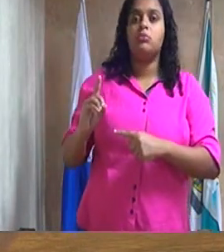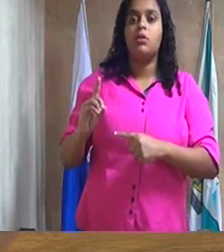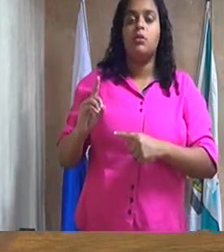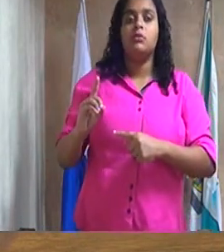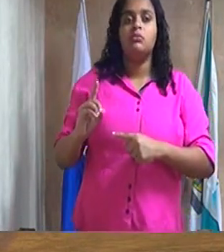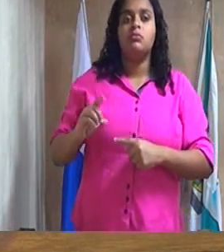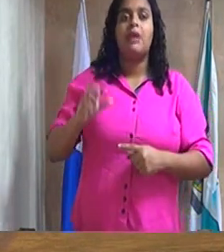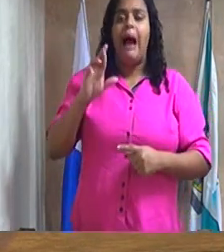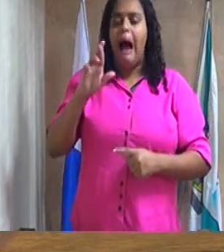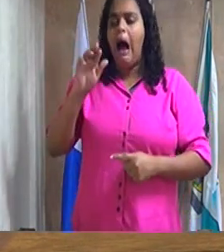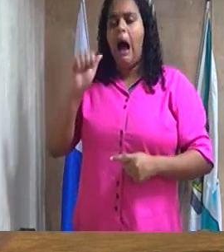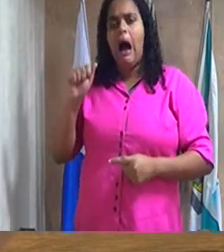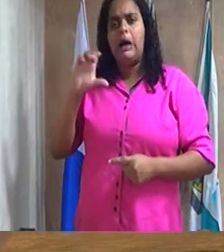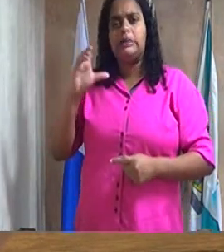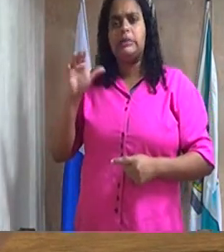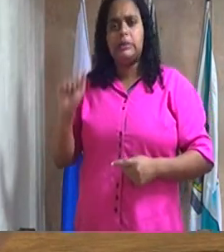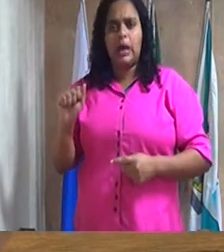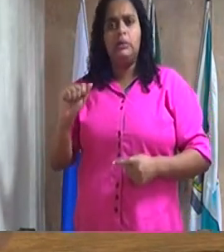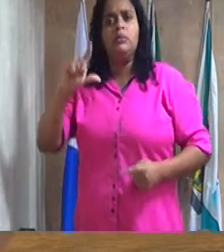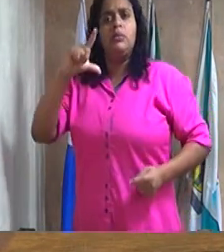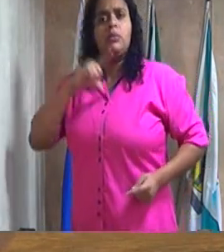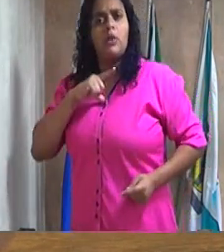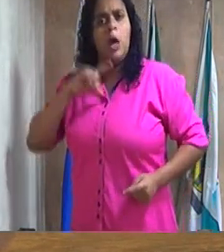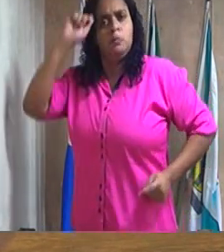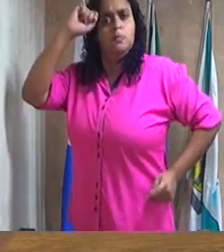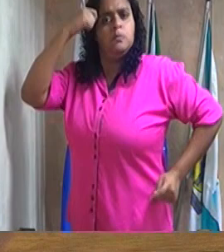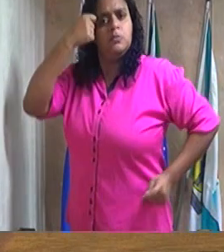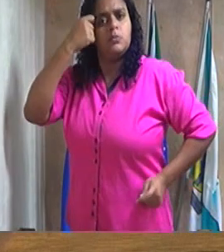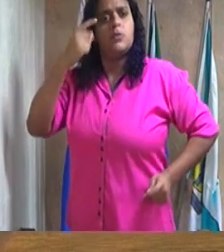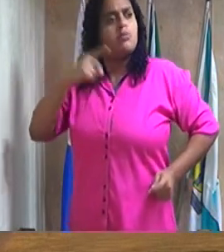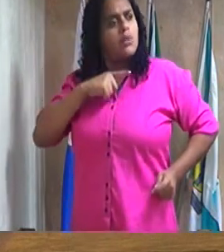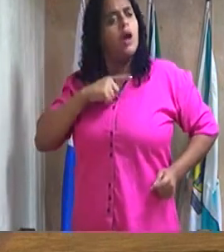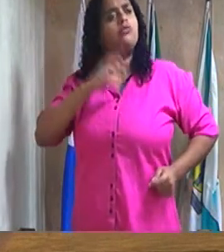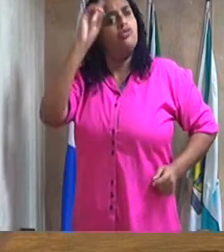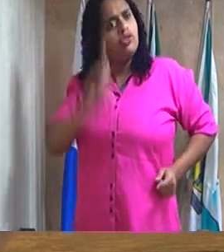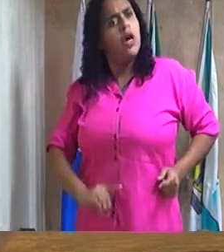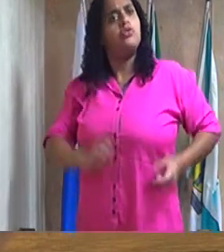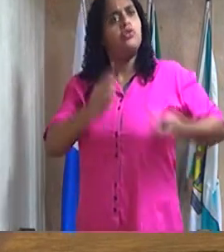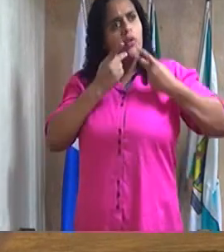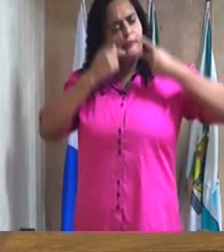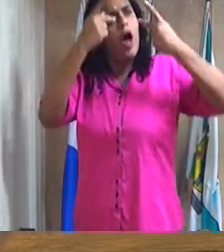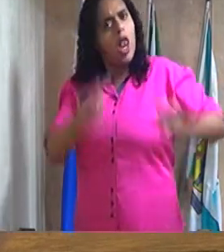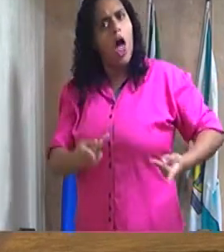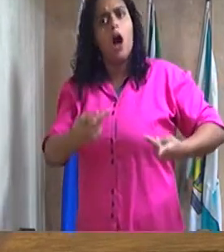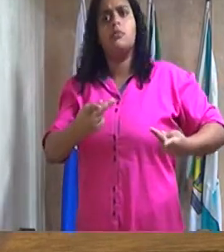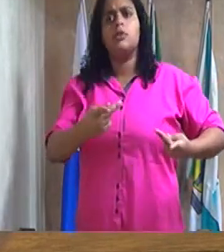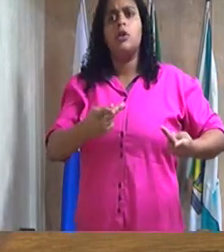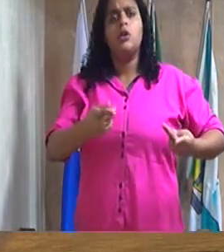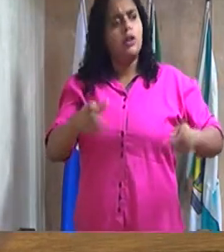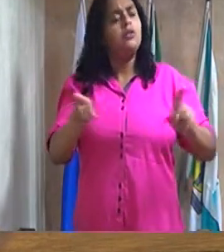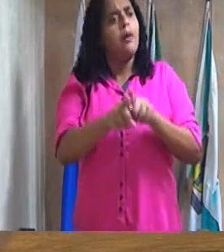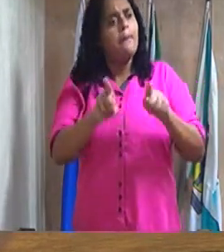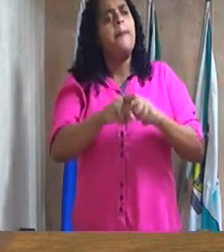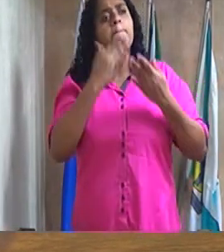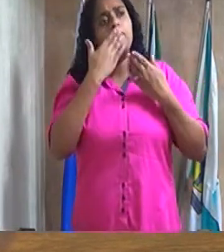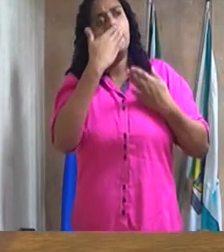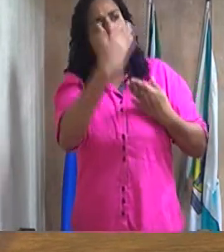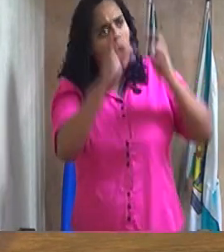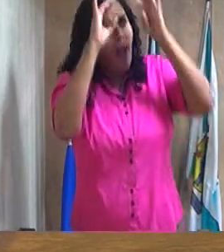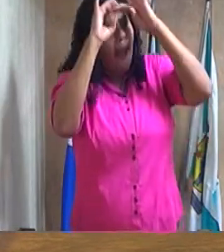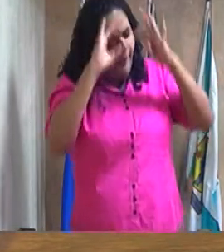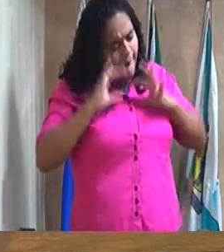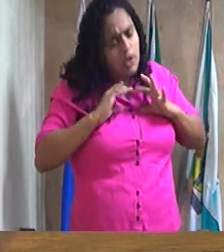nossa raça tem o direito de se manifestar e tem o direito de pedir o respeito. Então, não